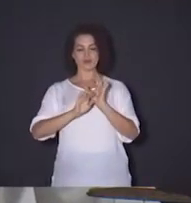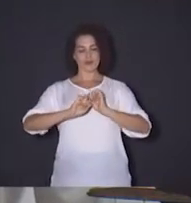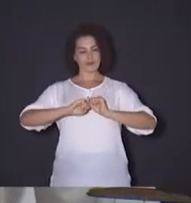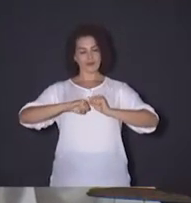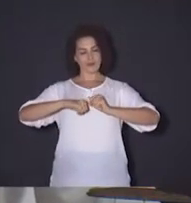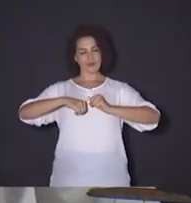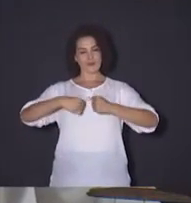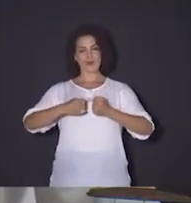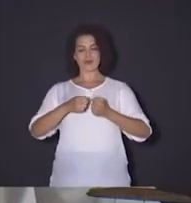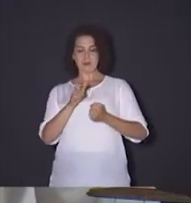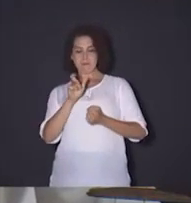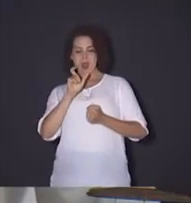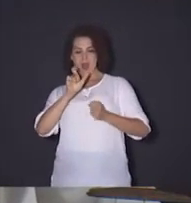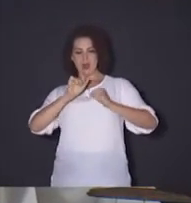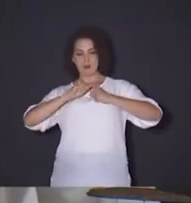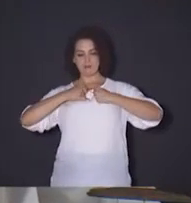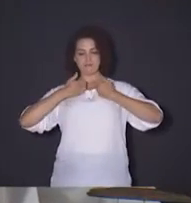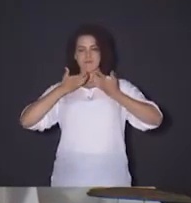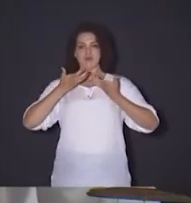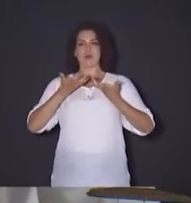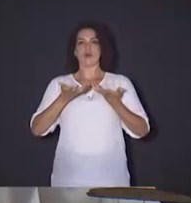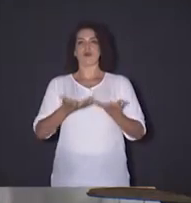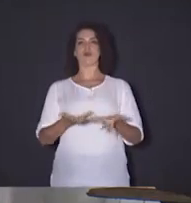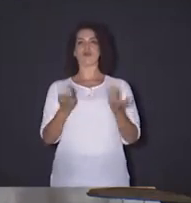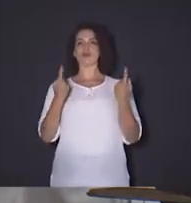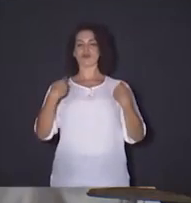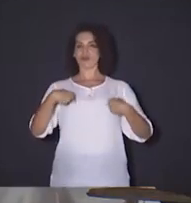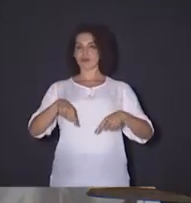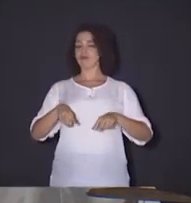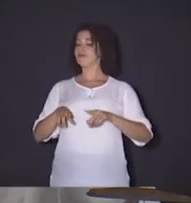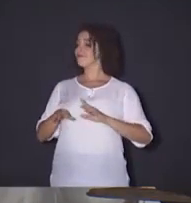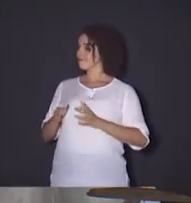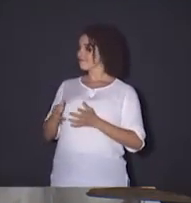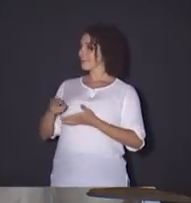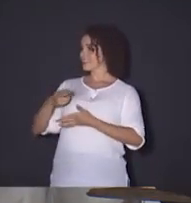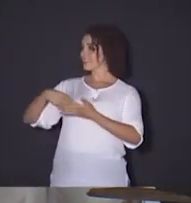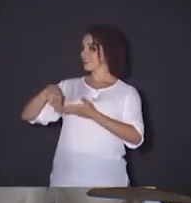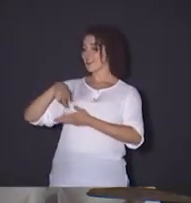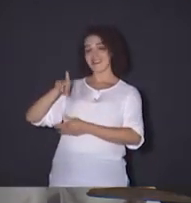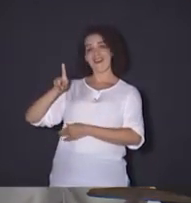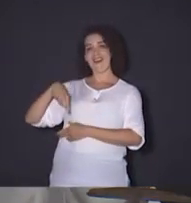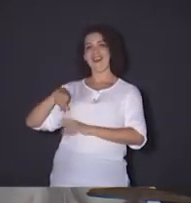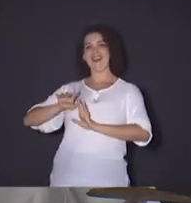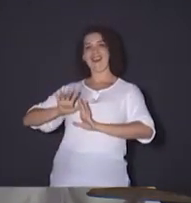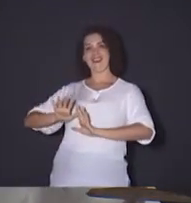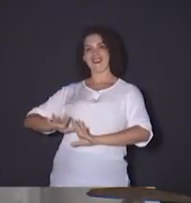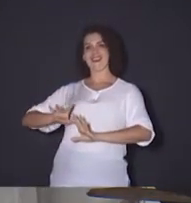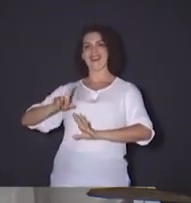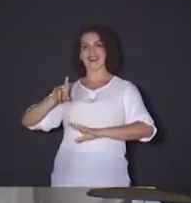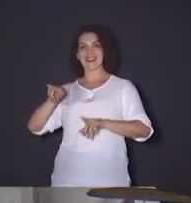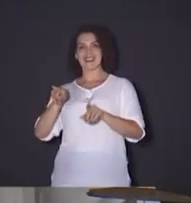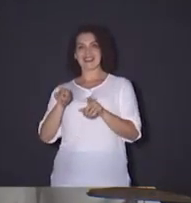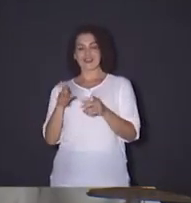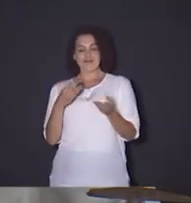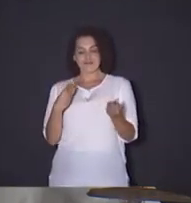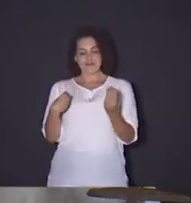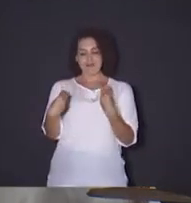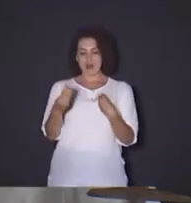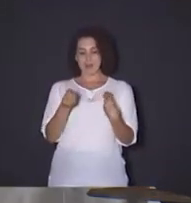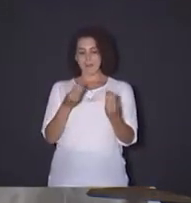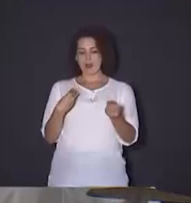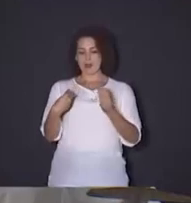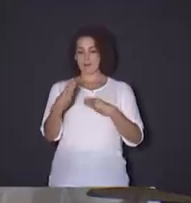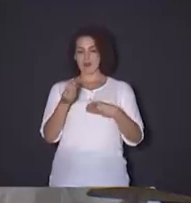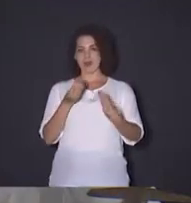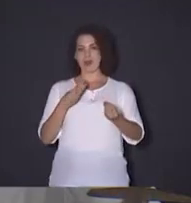que você quer dizer, que como é importante, né? Mas a dança é isso, né? A gente está o tempo todo nessa flexibilidade diante do mundo, das